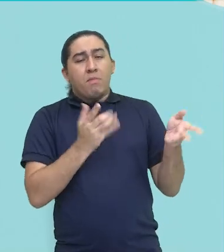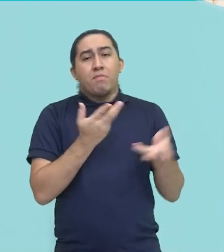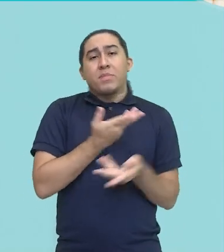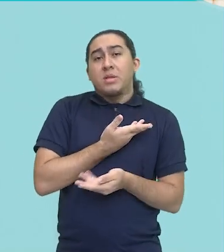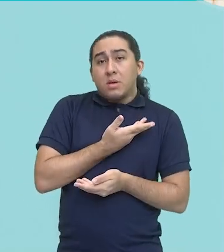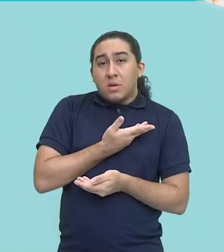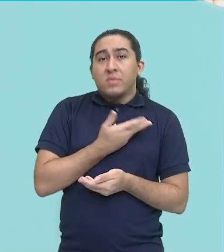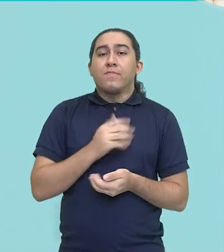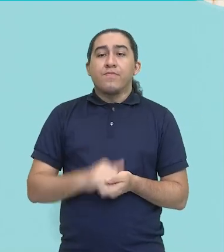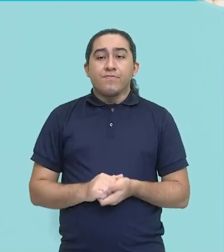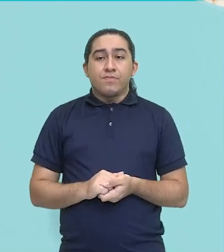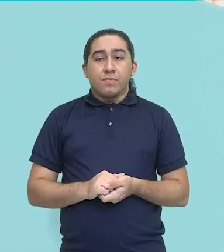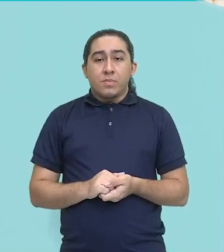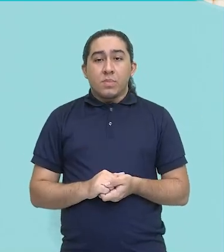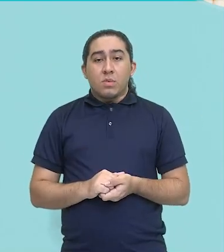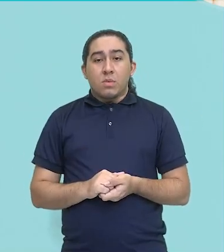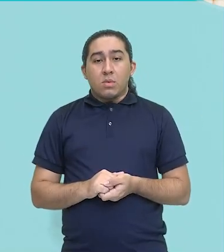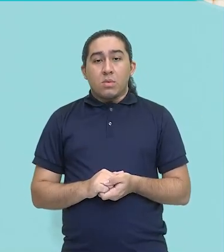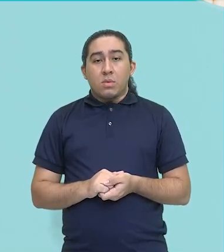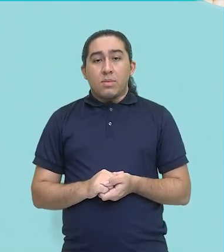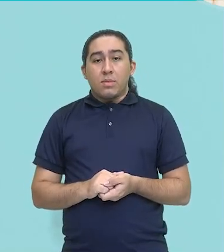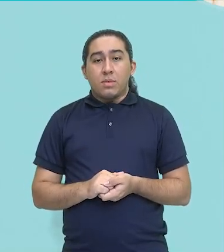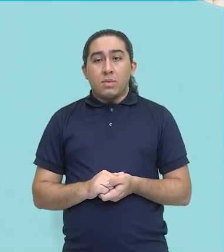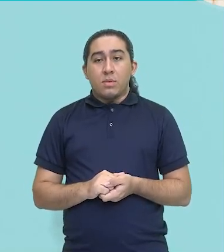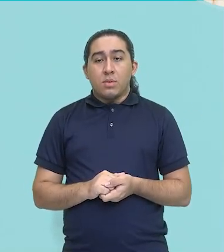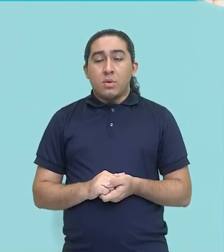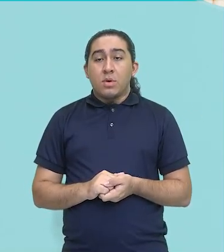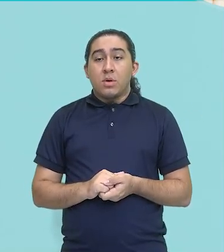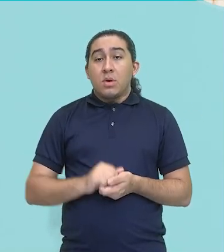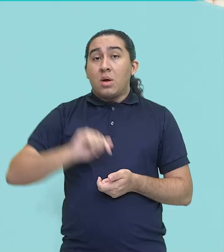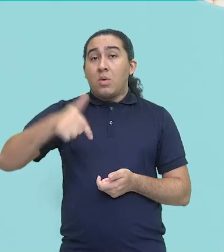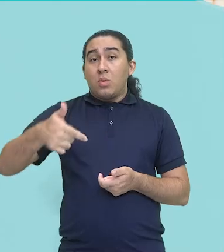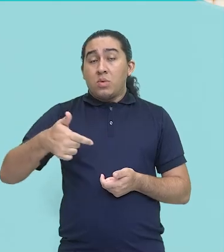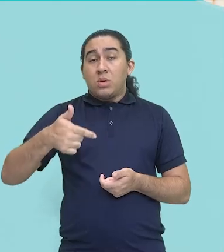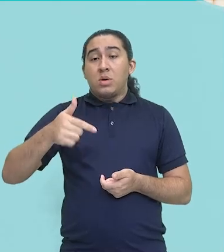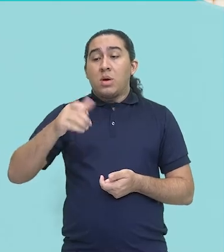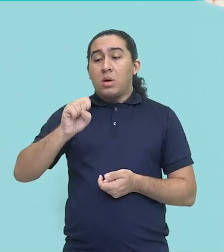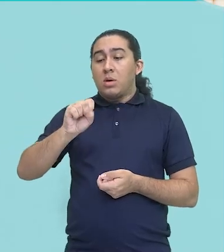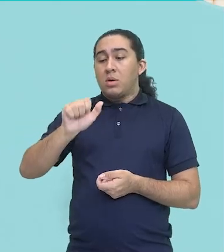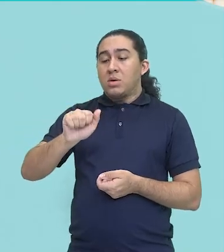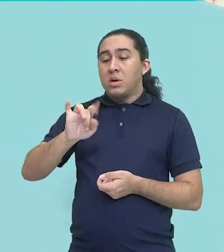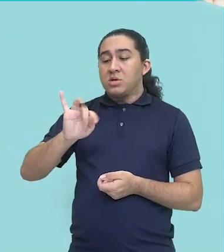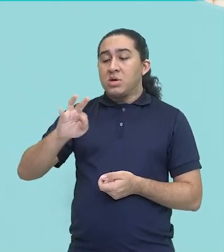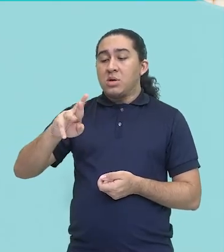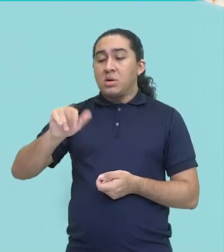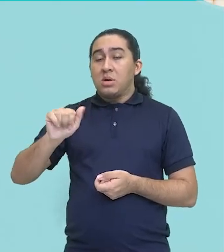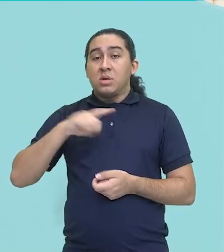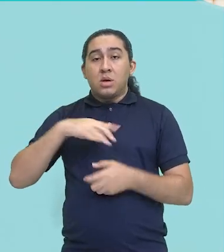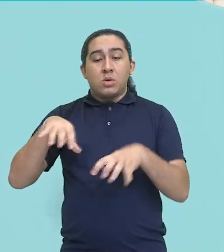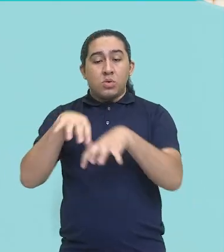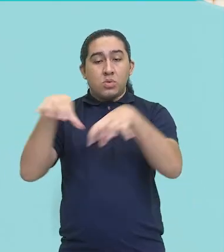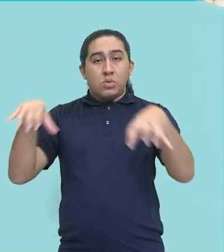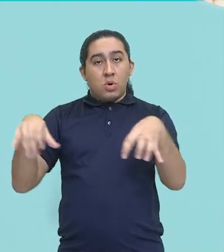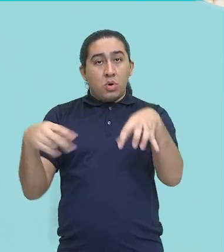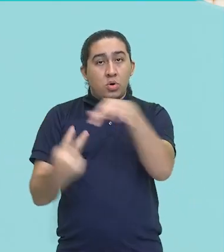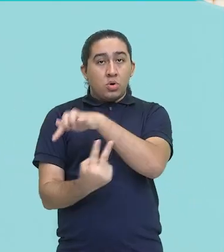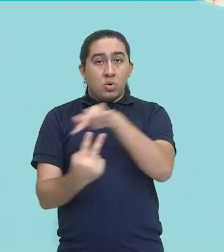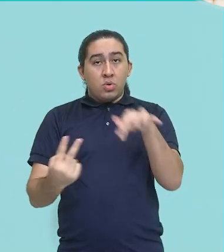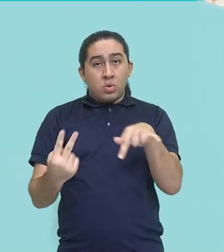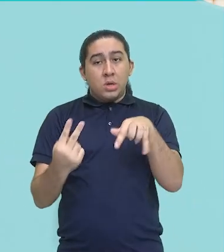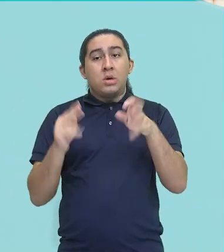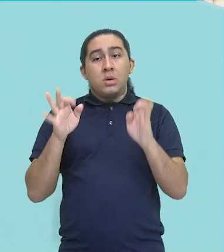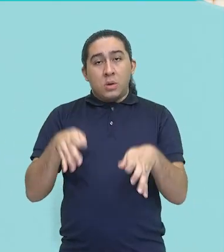amizade, né? E já a satírica, né, que tem a de escárnio e maldizer, que